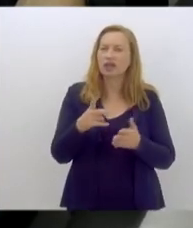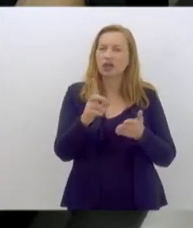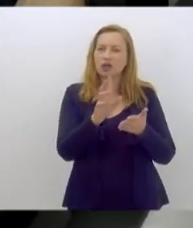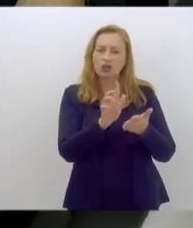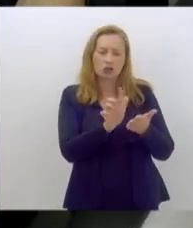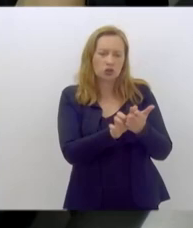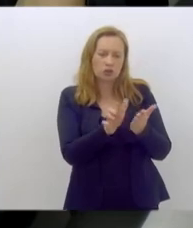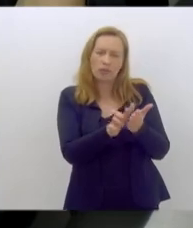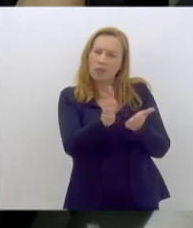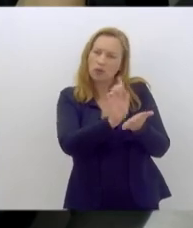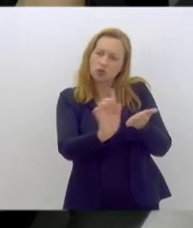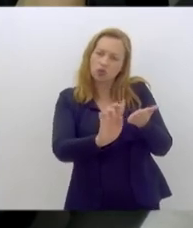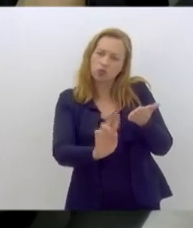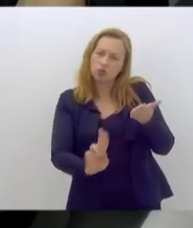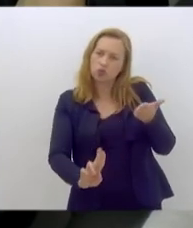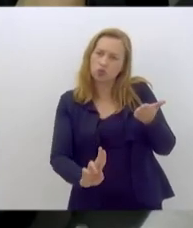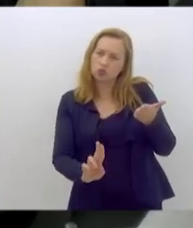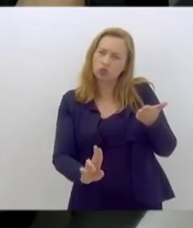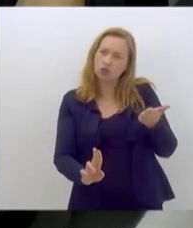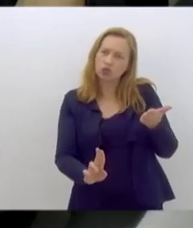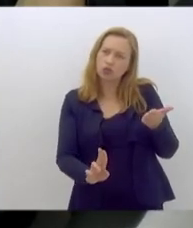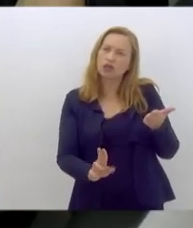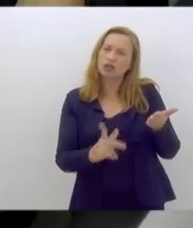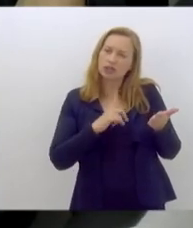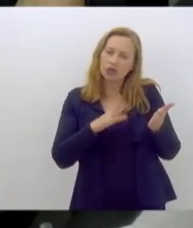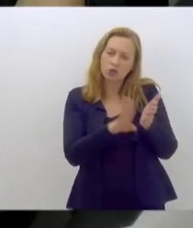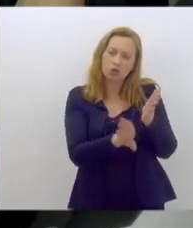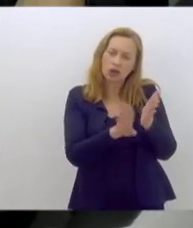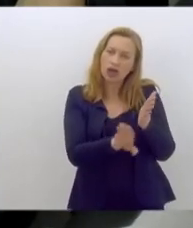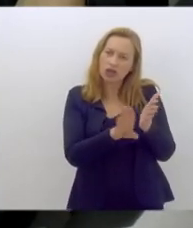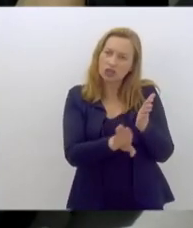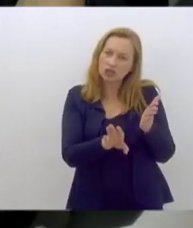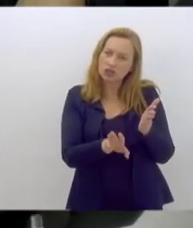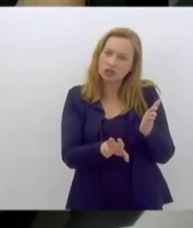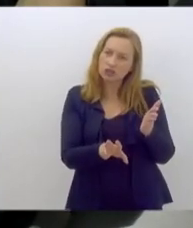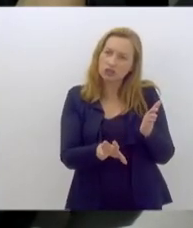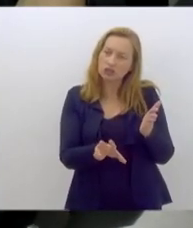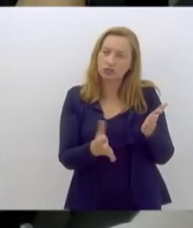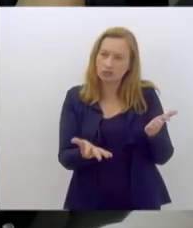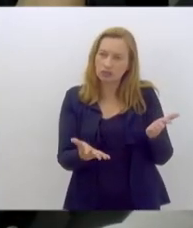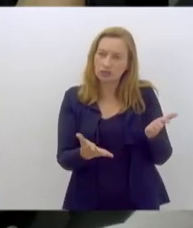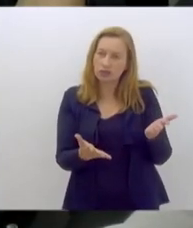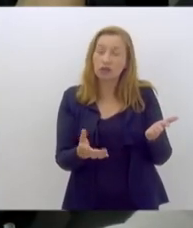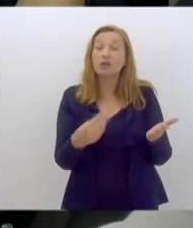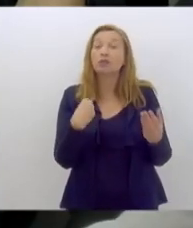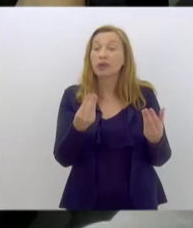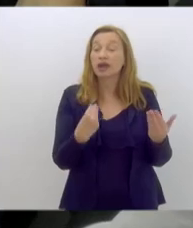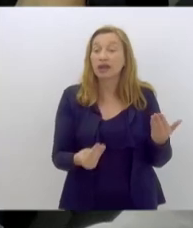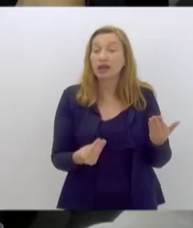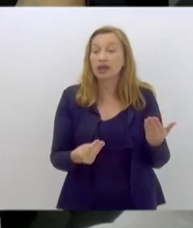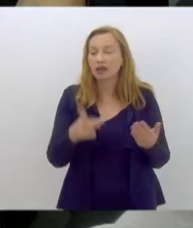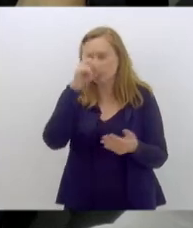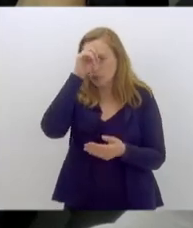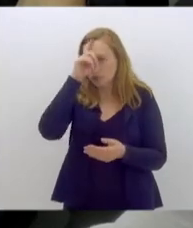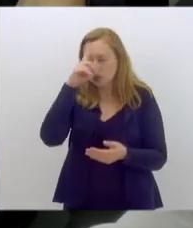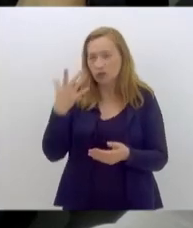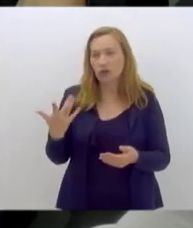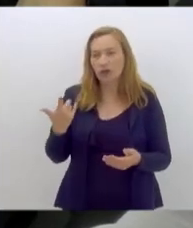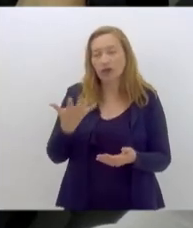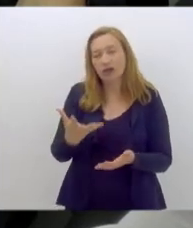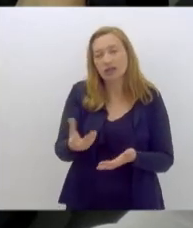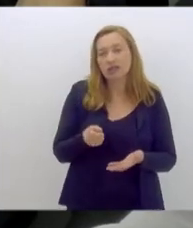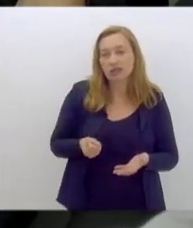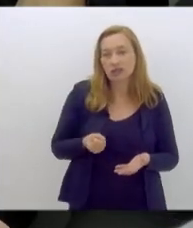o que gastou no final ele tem um custo para quê para o hospital faturar no caso do poder público não